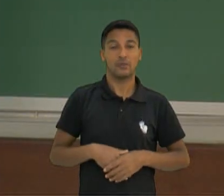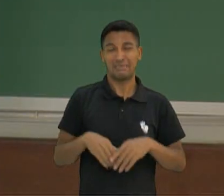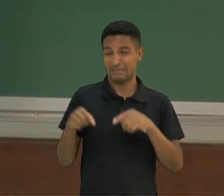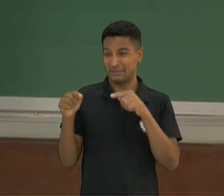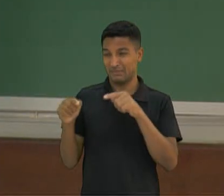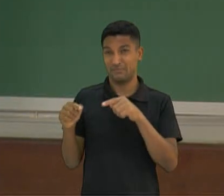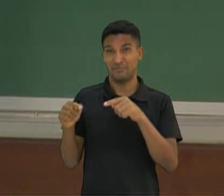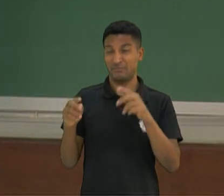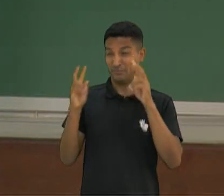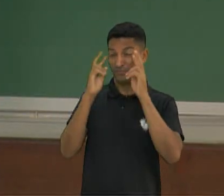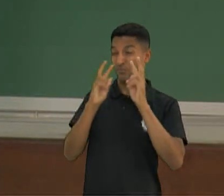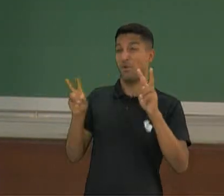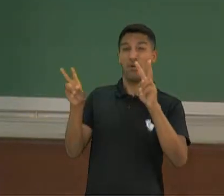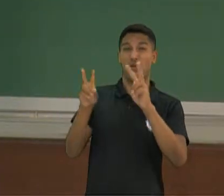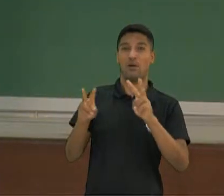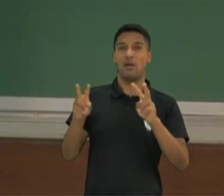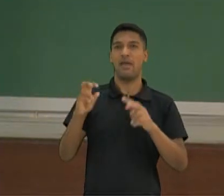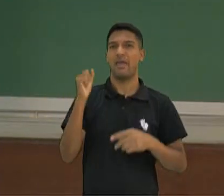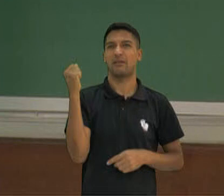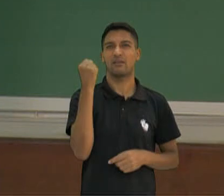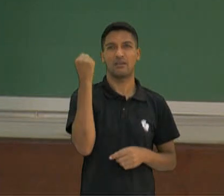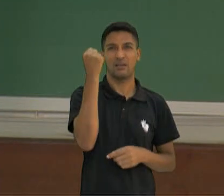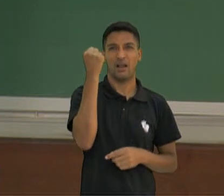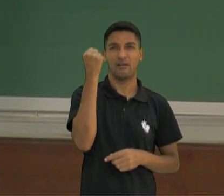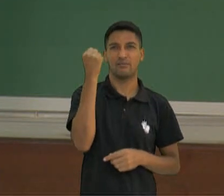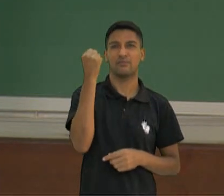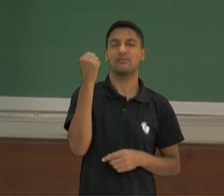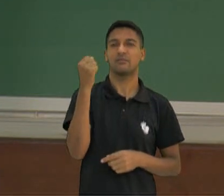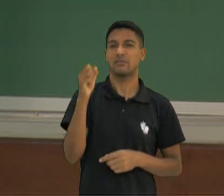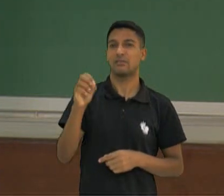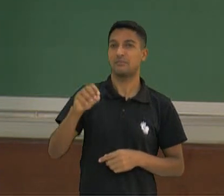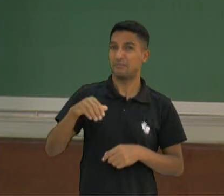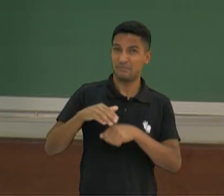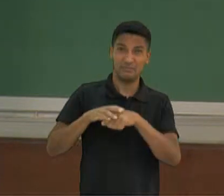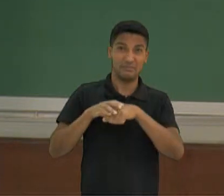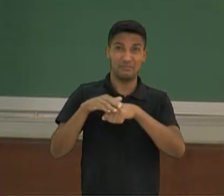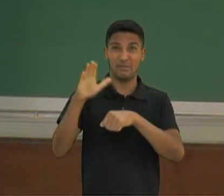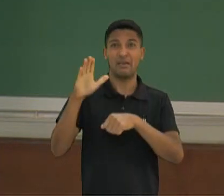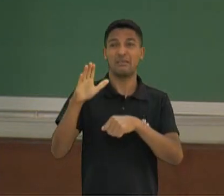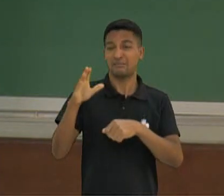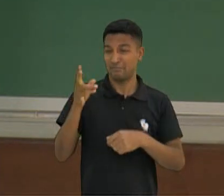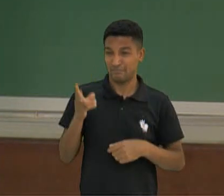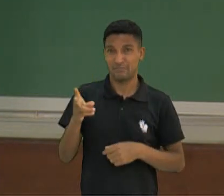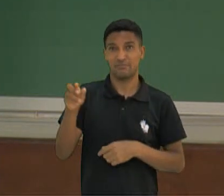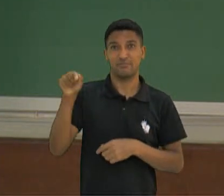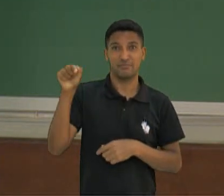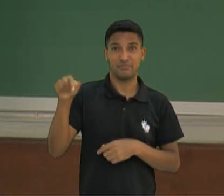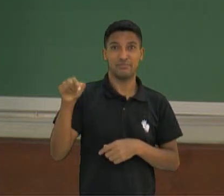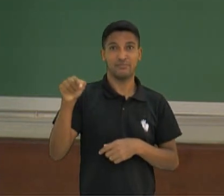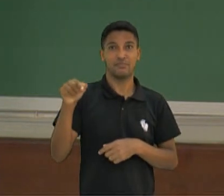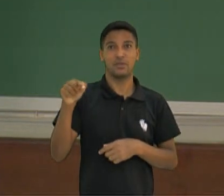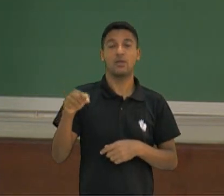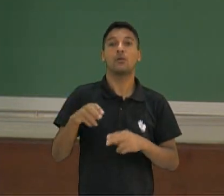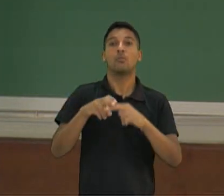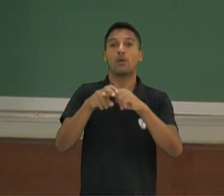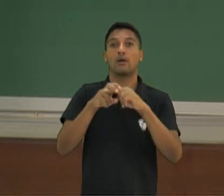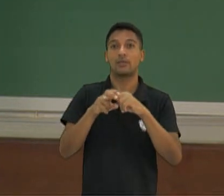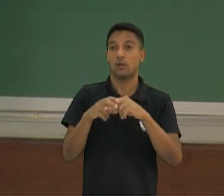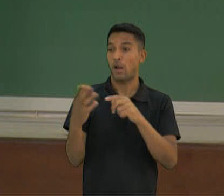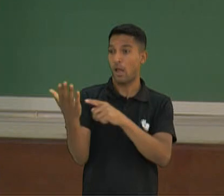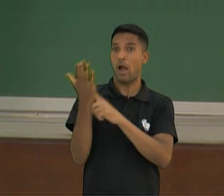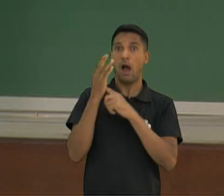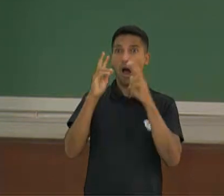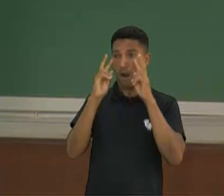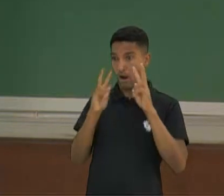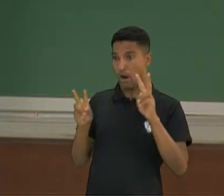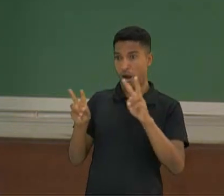é muito grave e vem ficando cada vez mais concretizado, porque está se tornando visual. Isso é